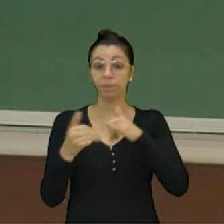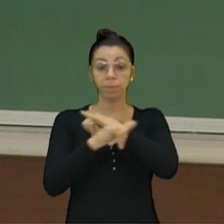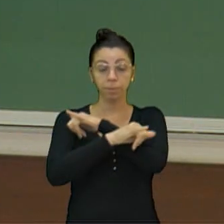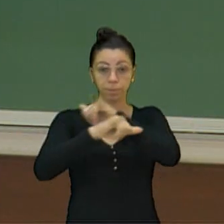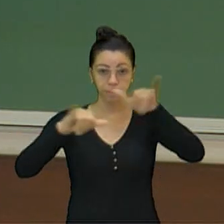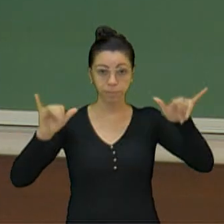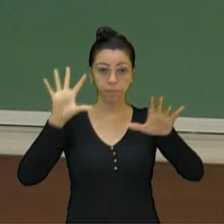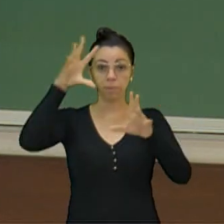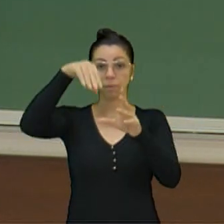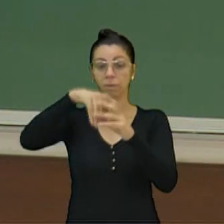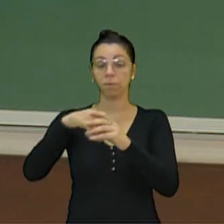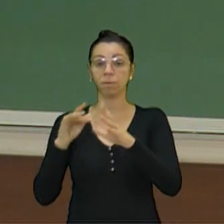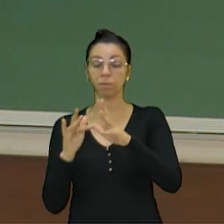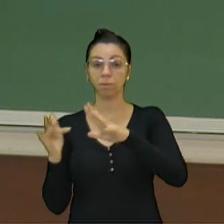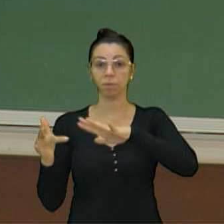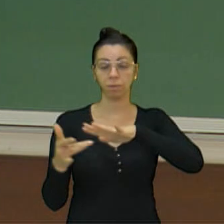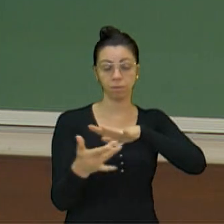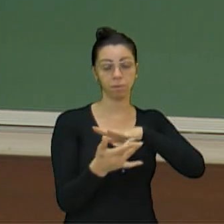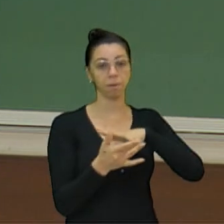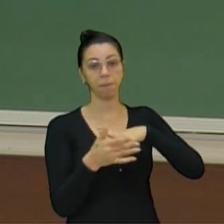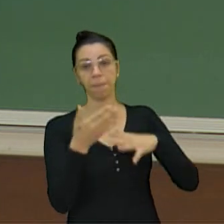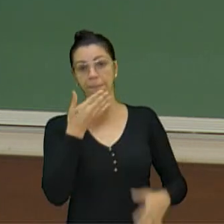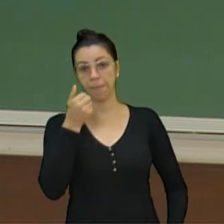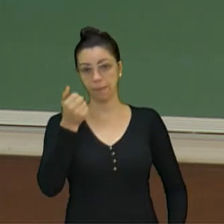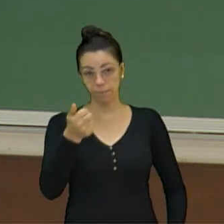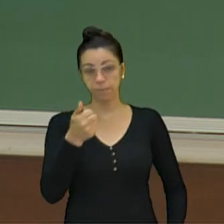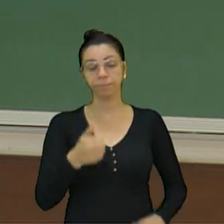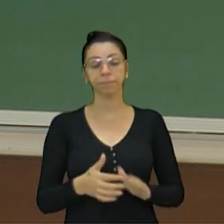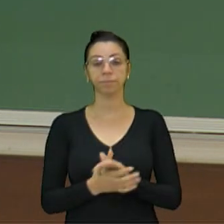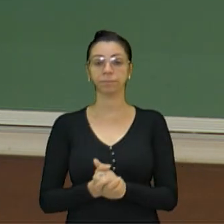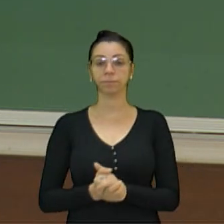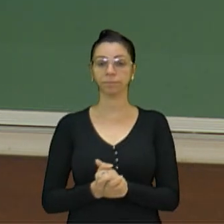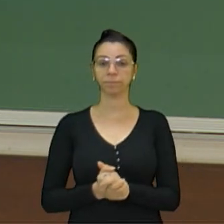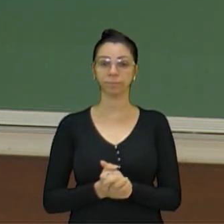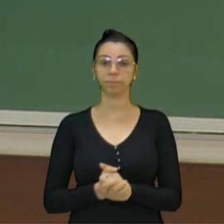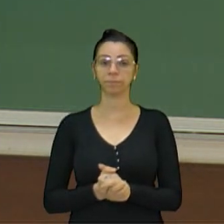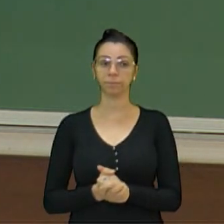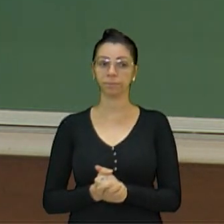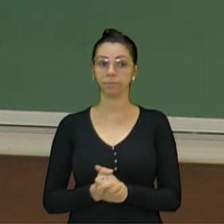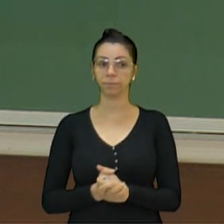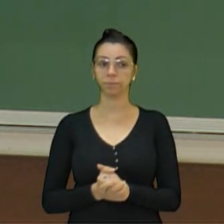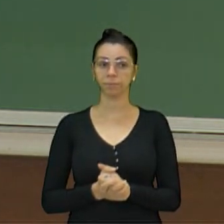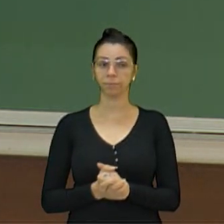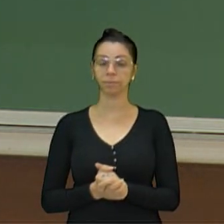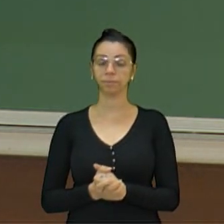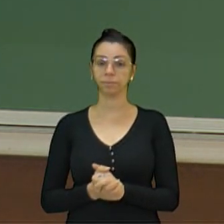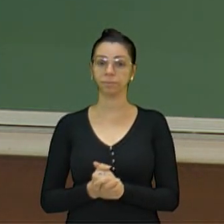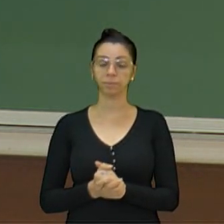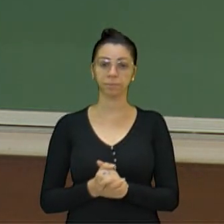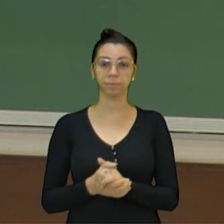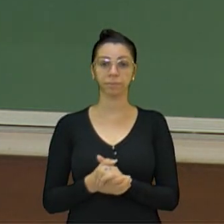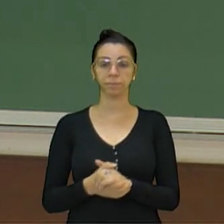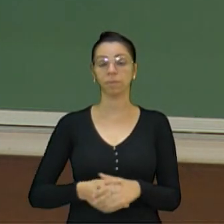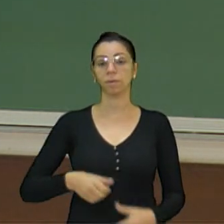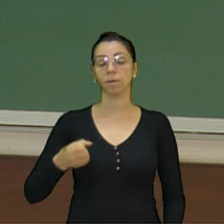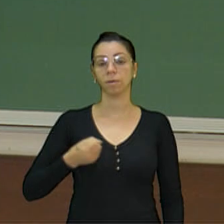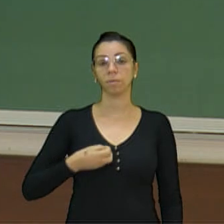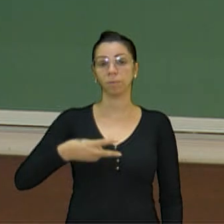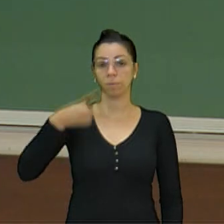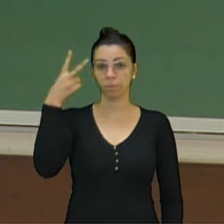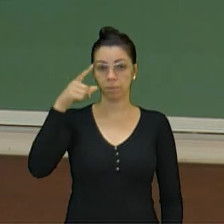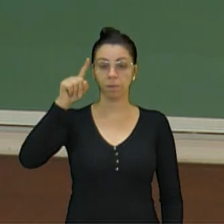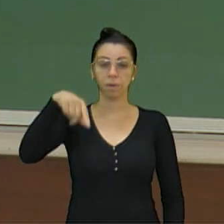em mídias sociais têm mais efeitos do que as outras. Number 2 seria print media, que é justamente a mídia